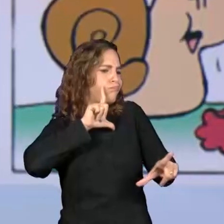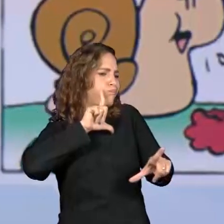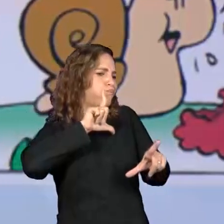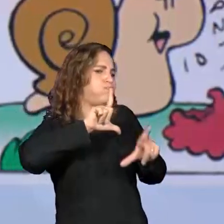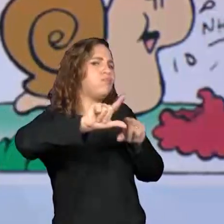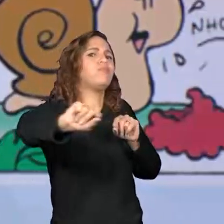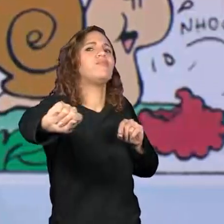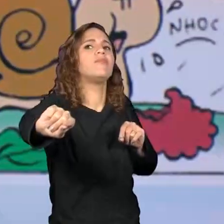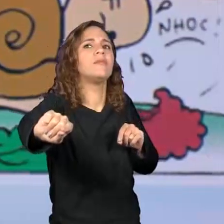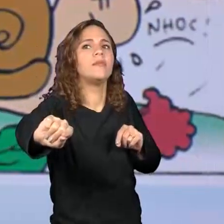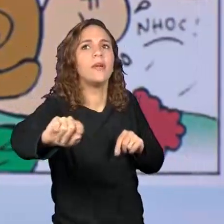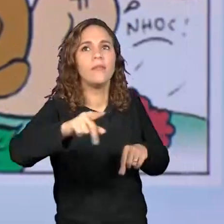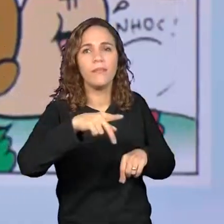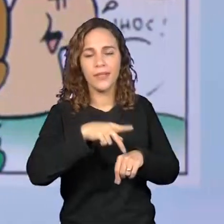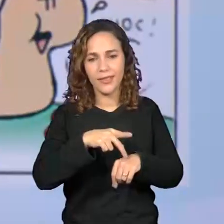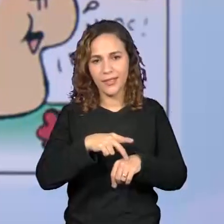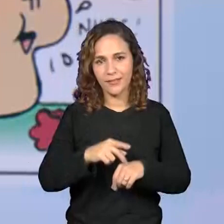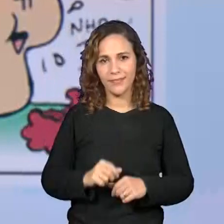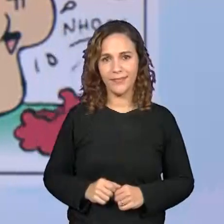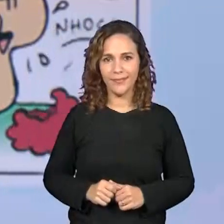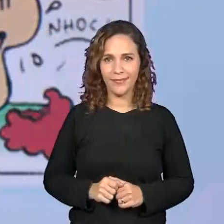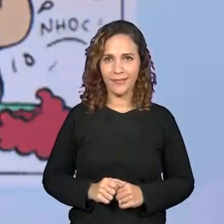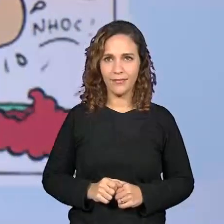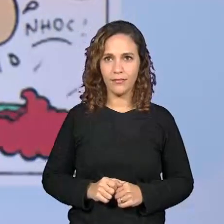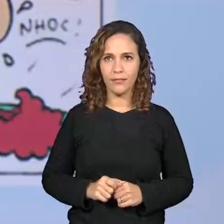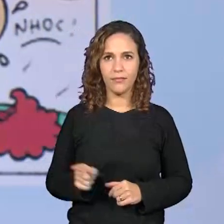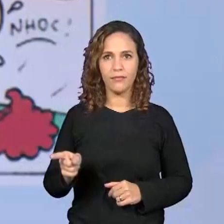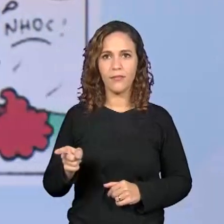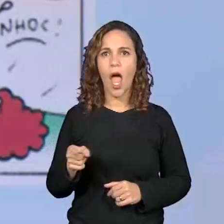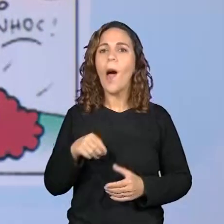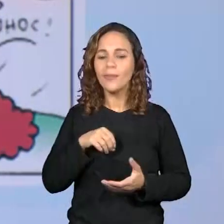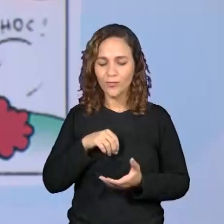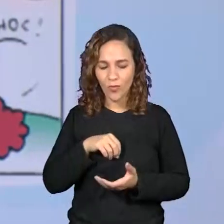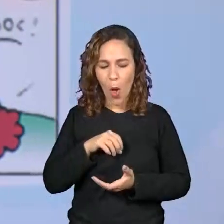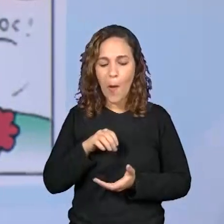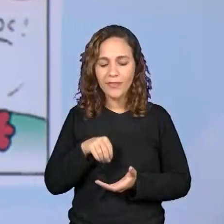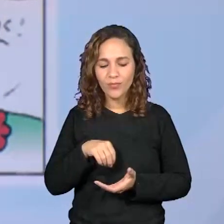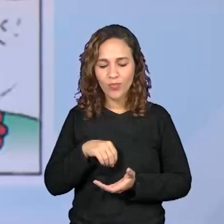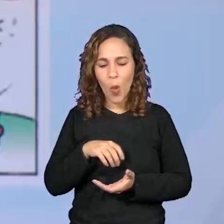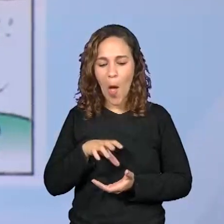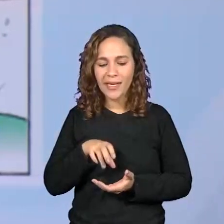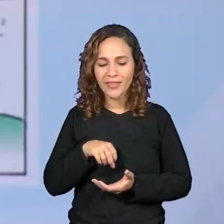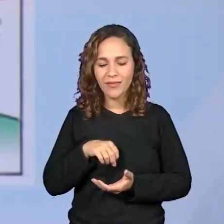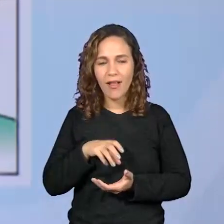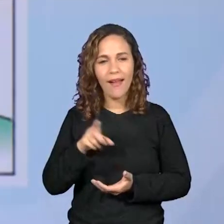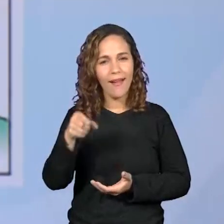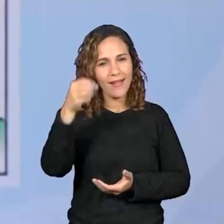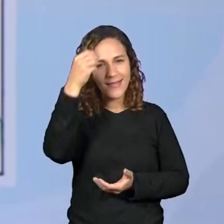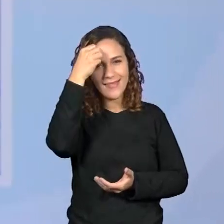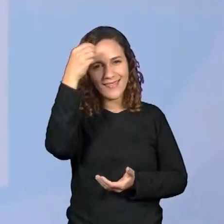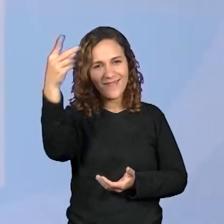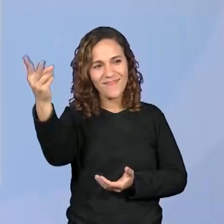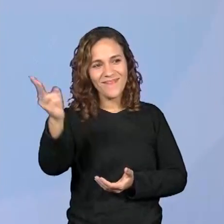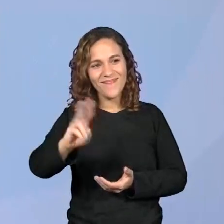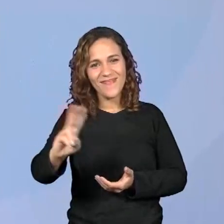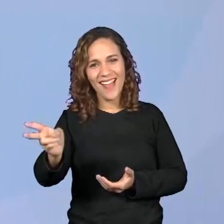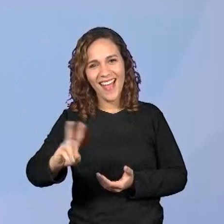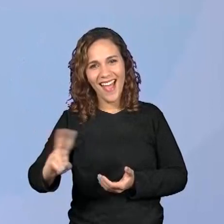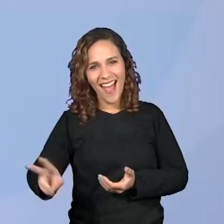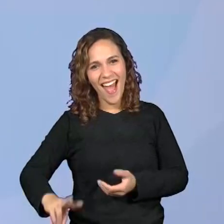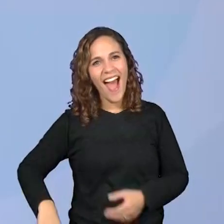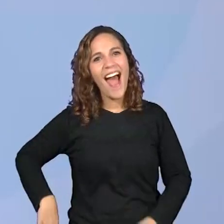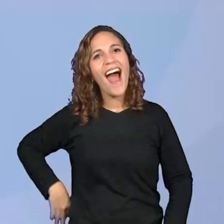Psss. A pedra. Nhaco. Olha só que espertinho Muito esperto.